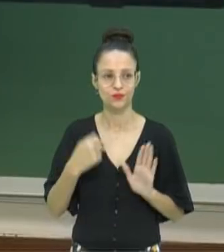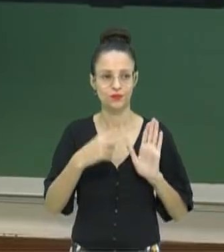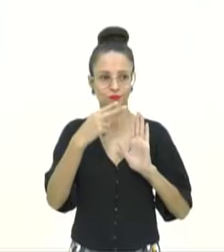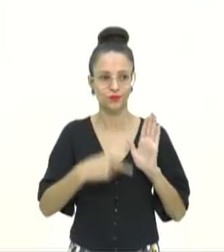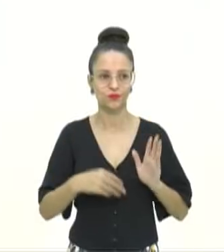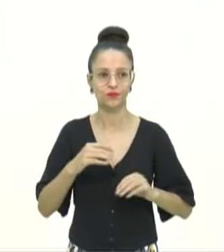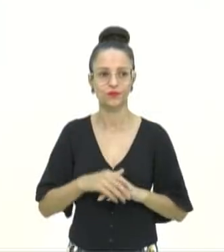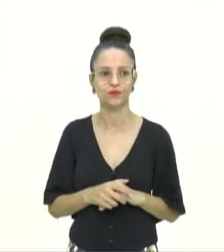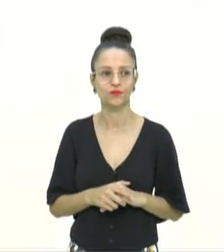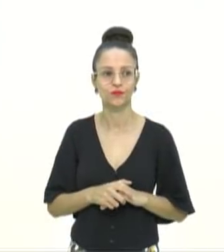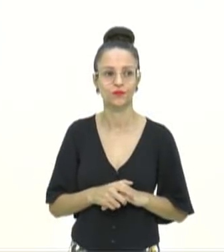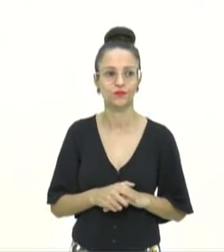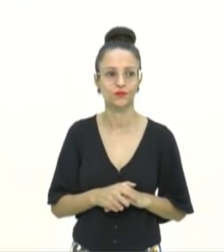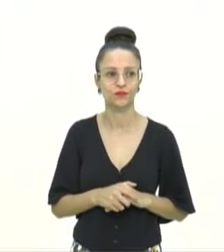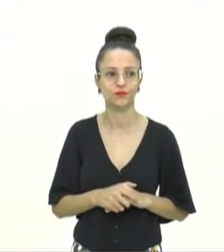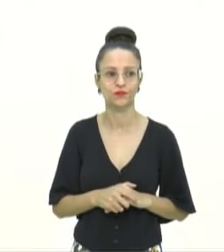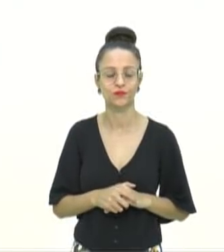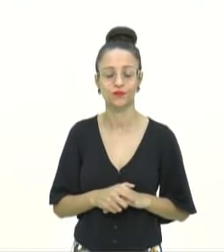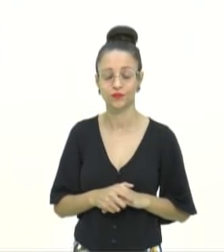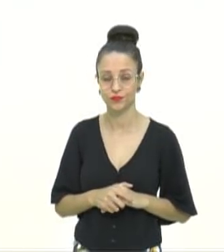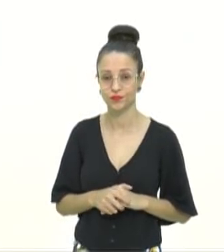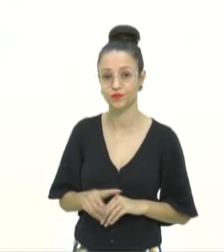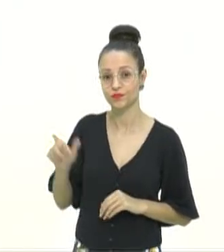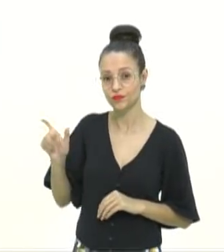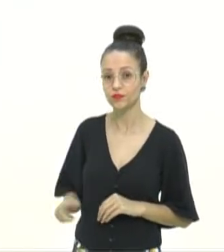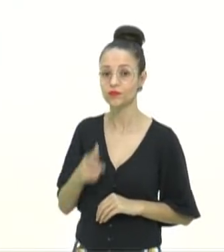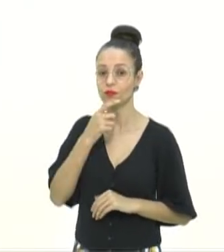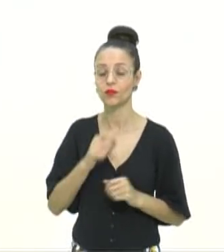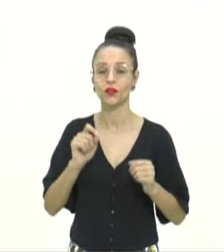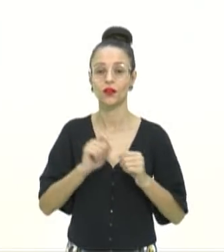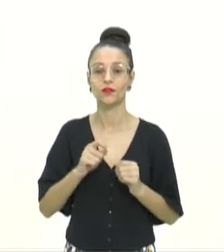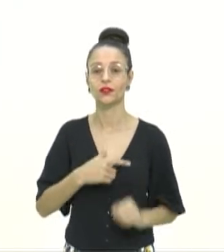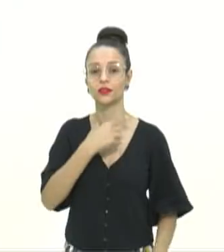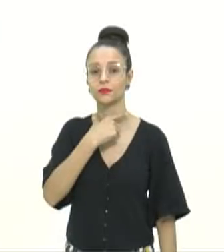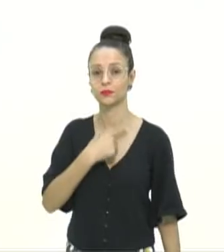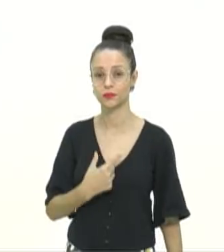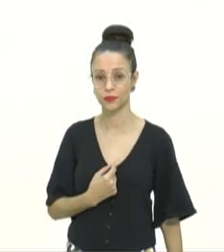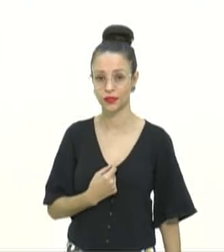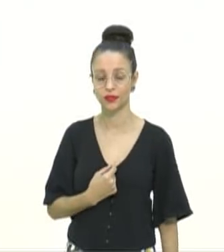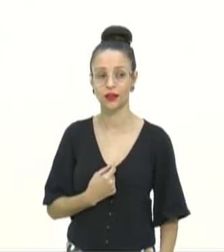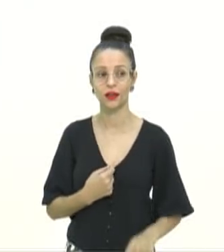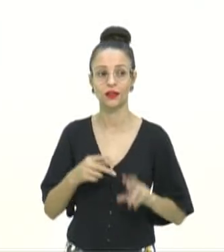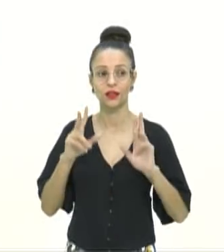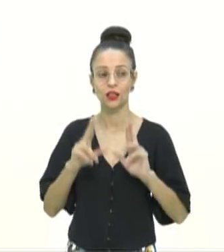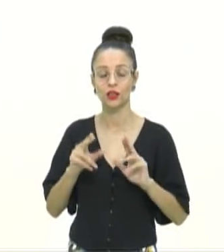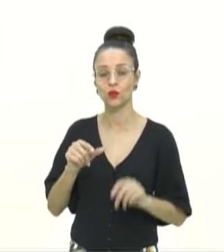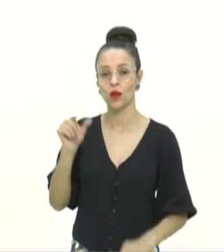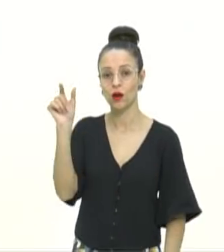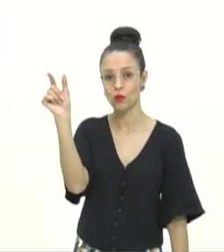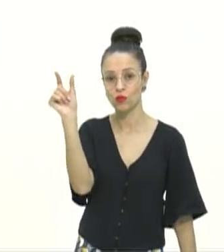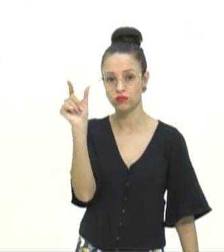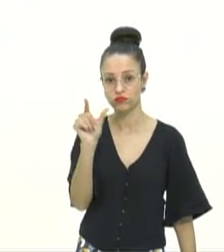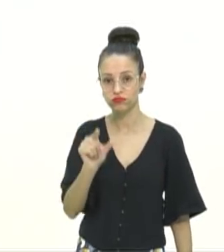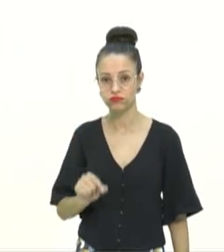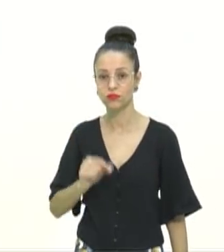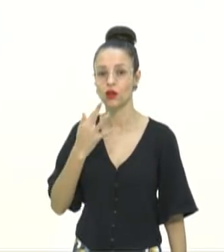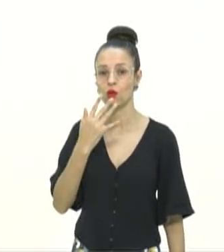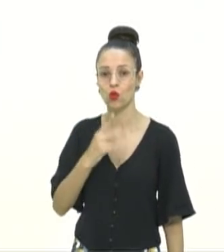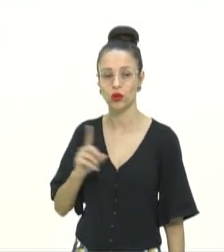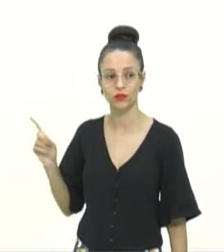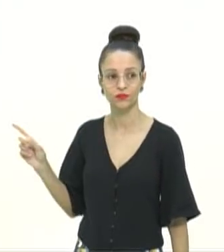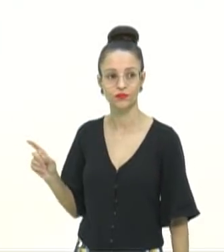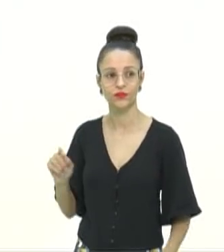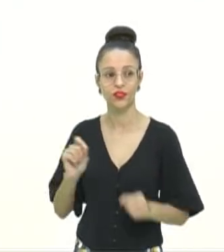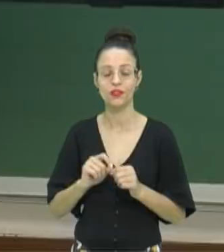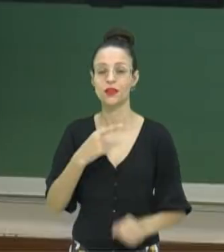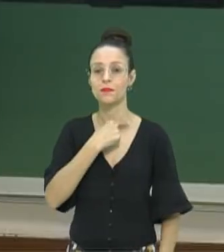juntos? André fará uma medalha em acrílico no formato da parte pintada da figura abaixo. Ou seja,